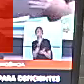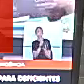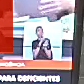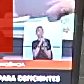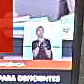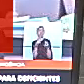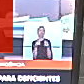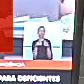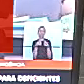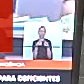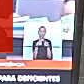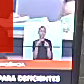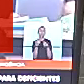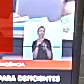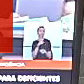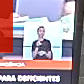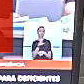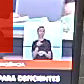transportada, precisa